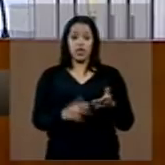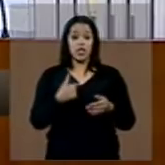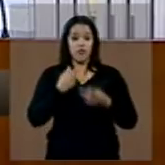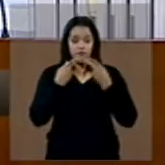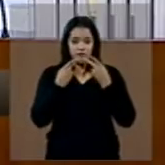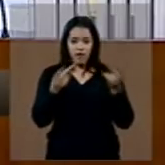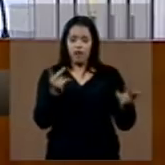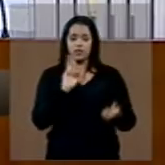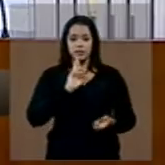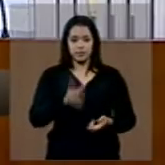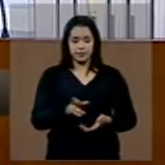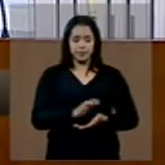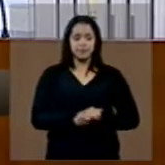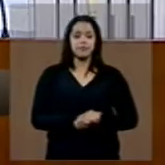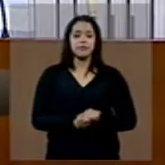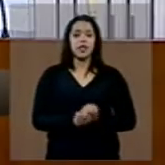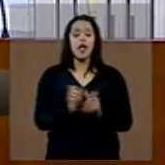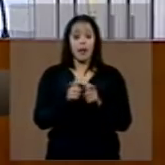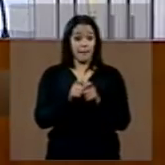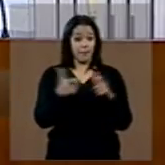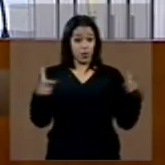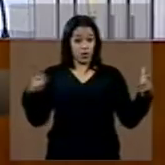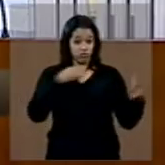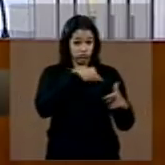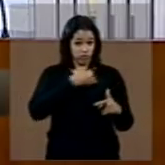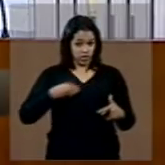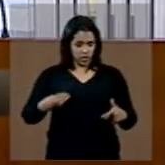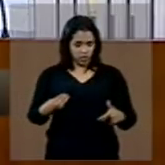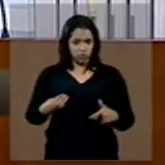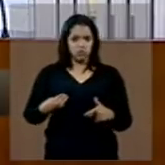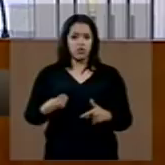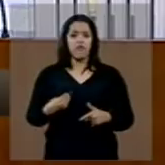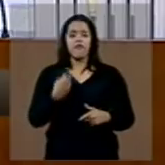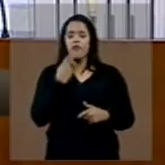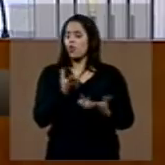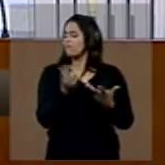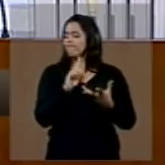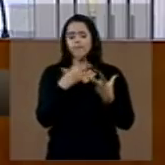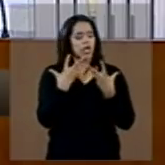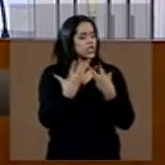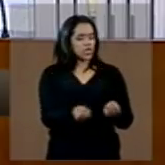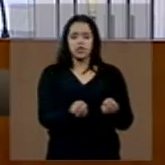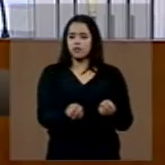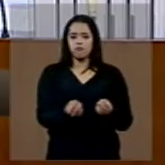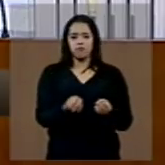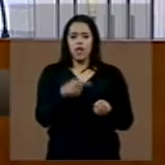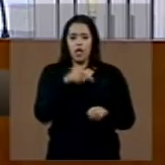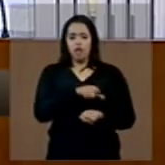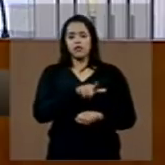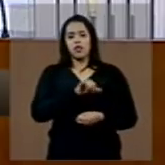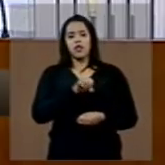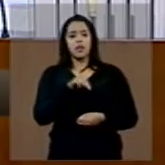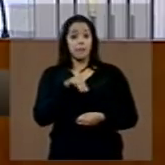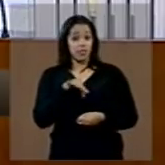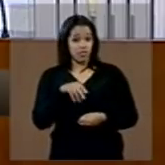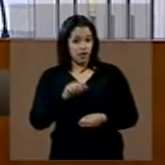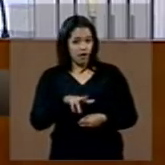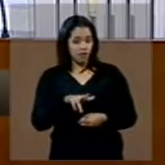o resultado, que por maioria foi indeferida a medida liminar e desde